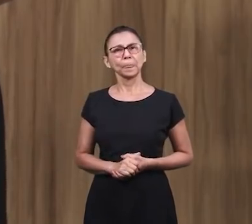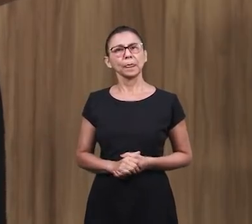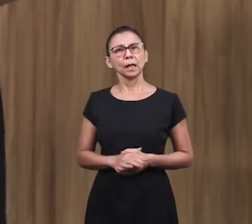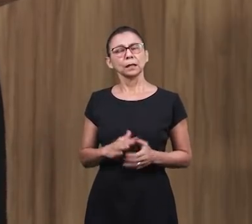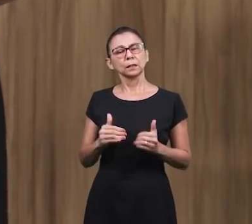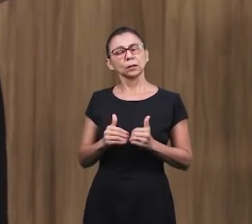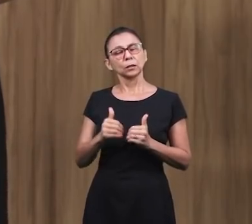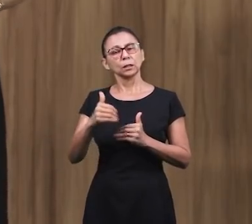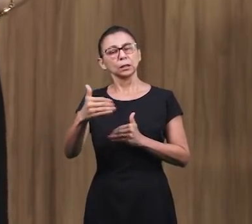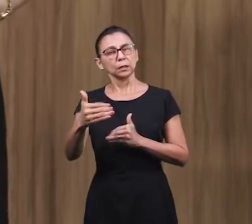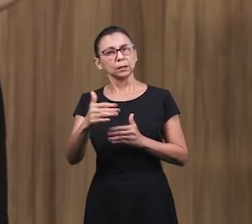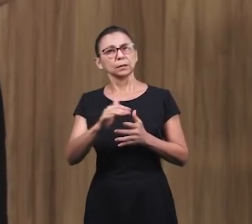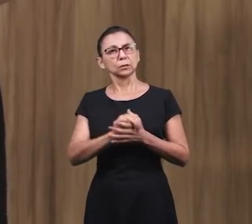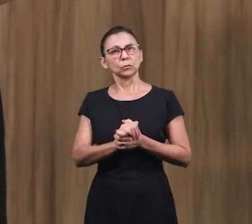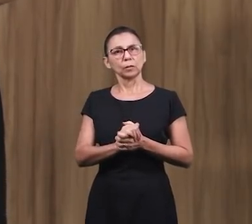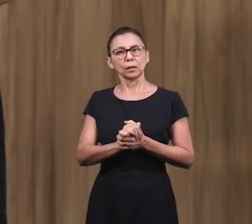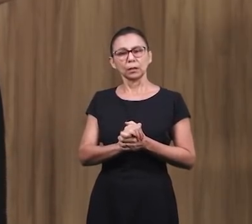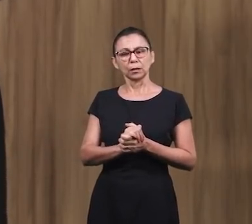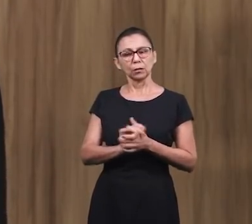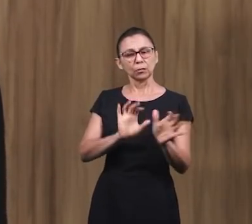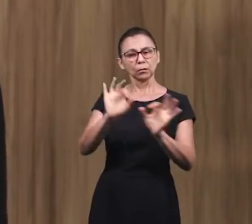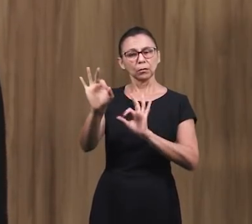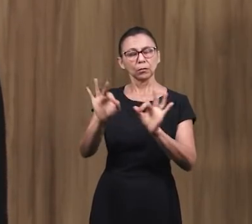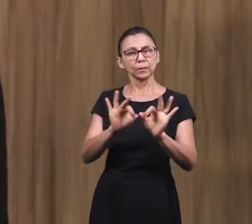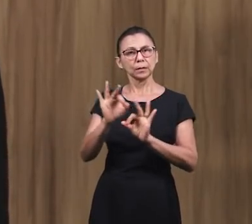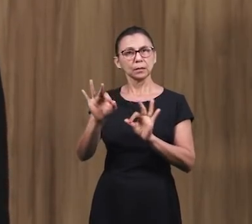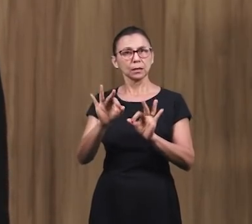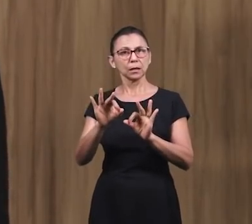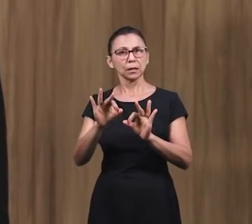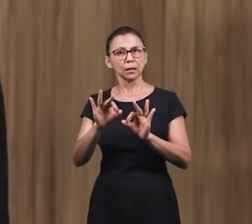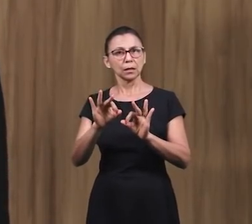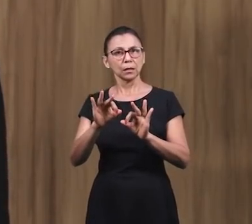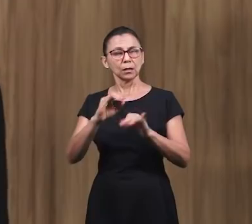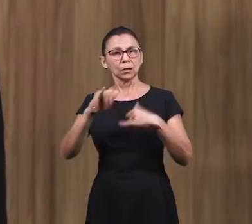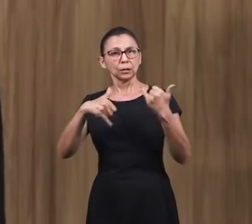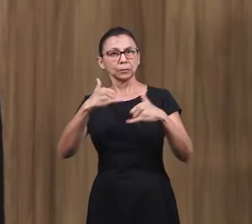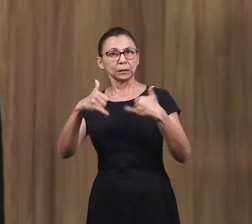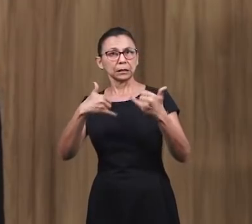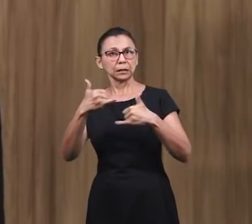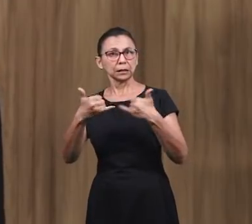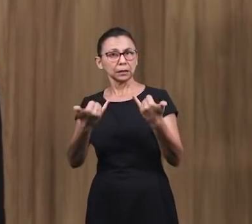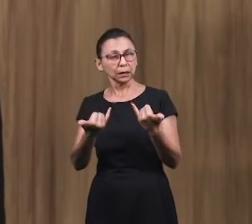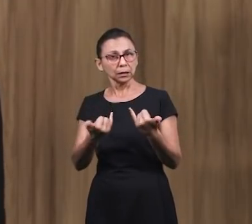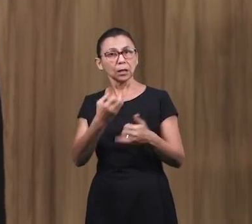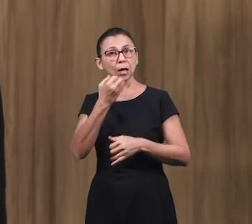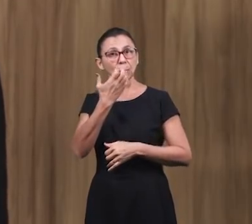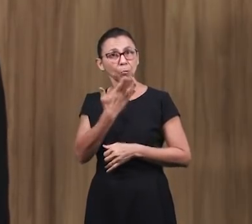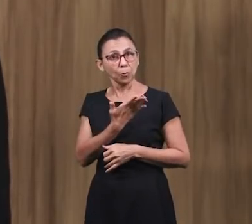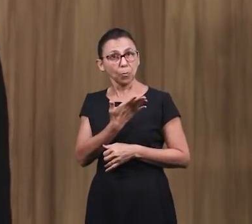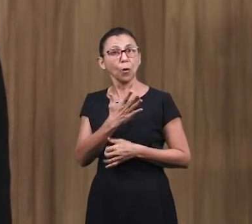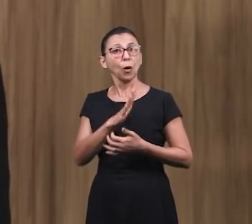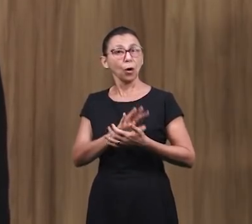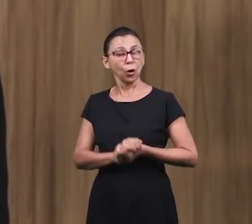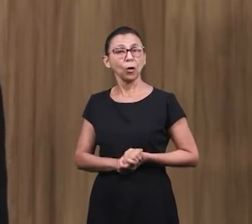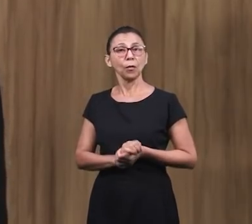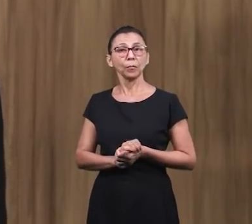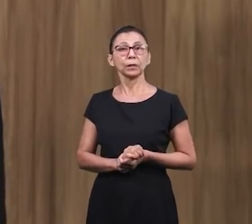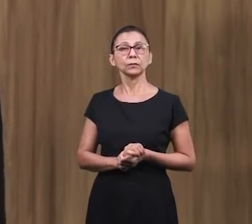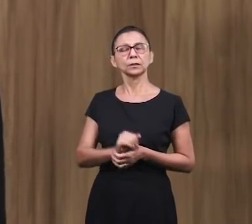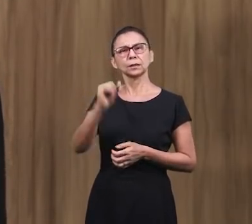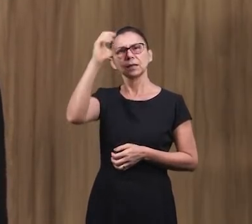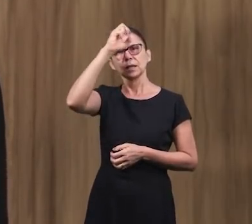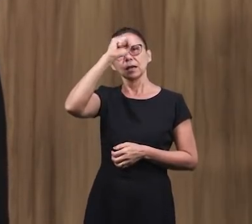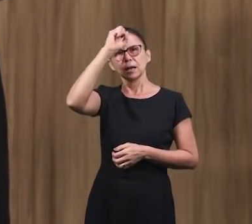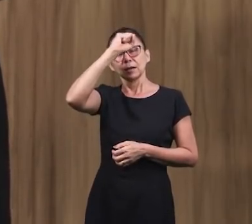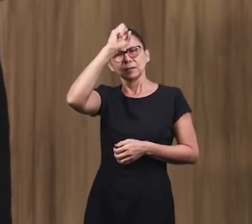pela organização dos próprios brinquedos é uma das formas de trabalhar o desenvolvimento da autodisciplina